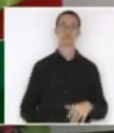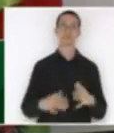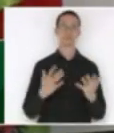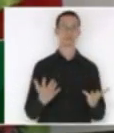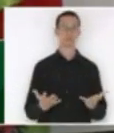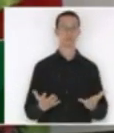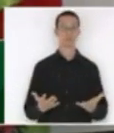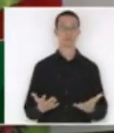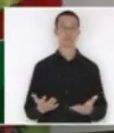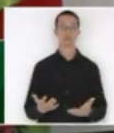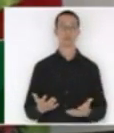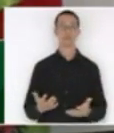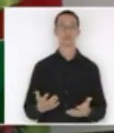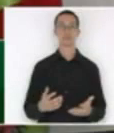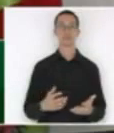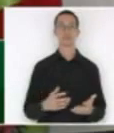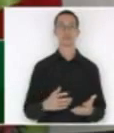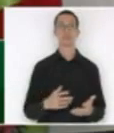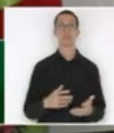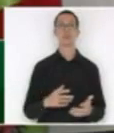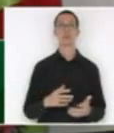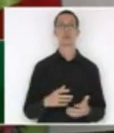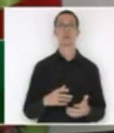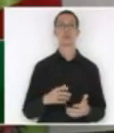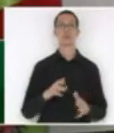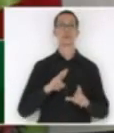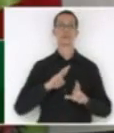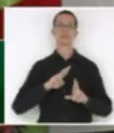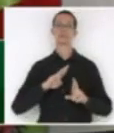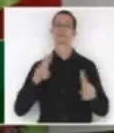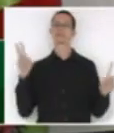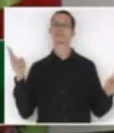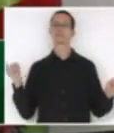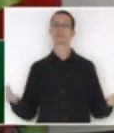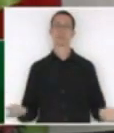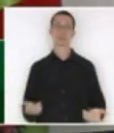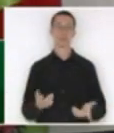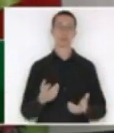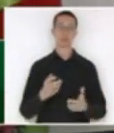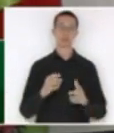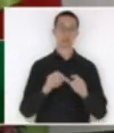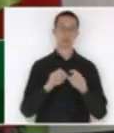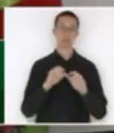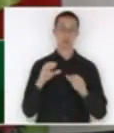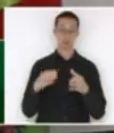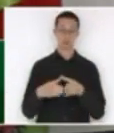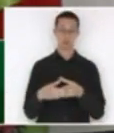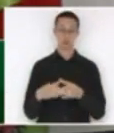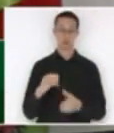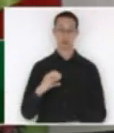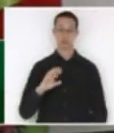então, a grande diferença do sistema Cressol?